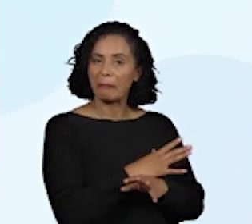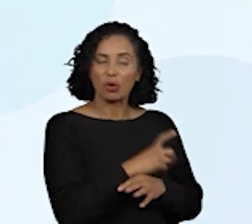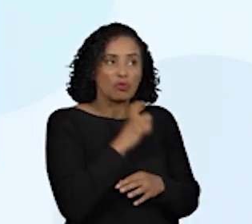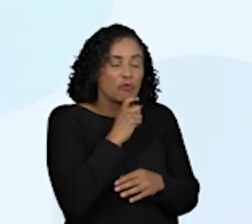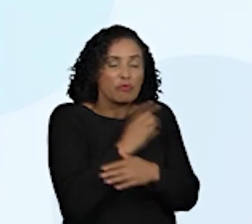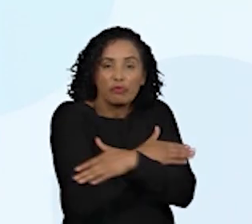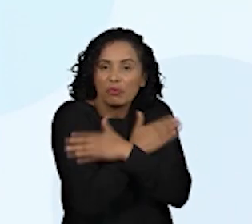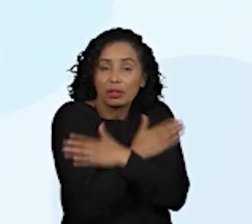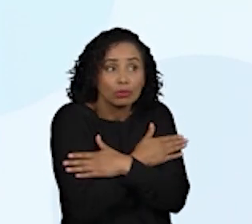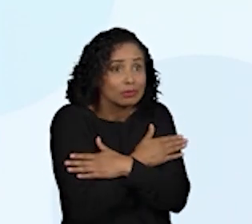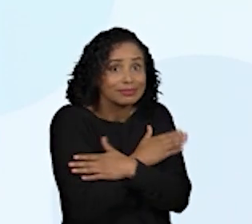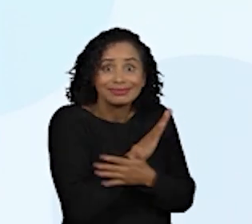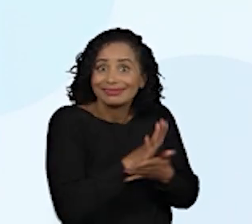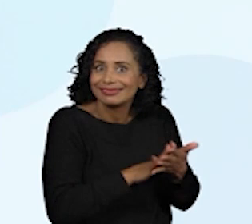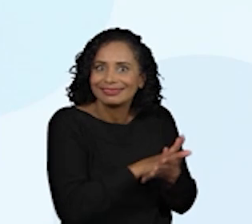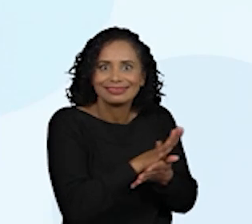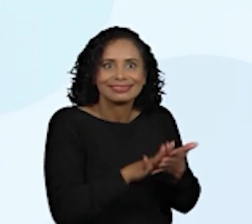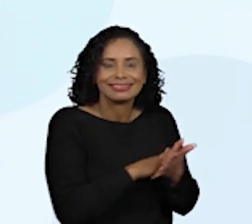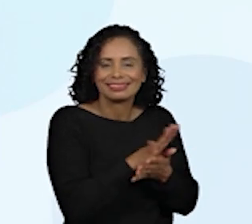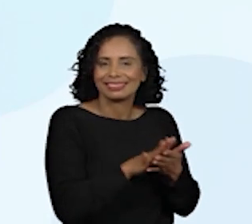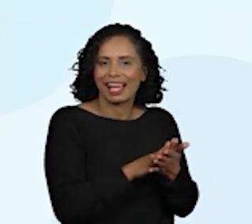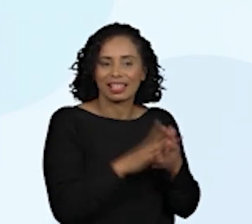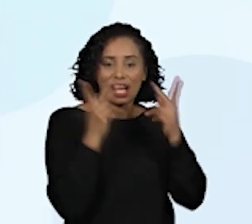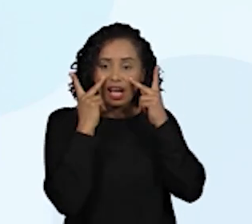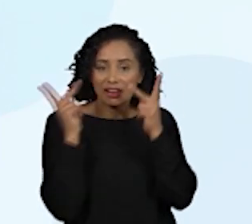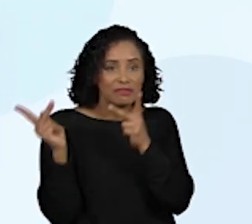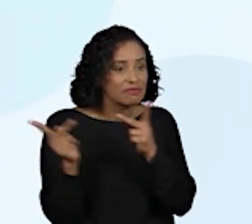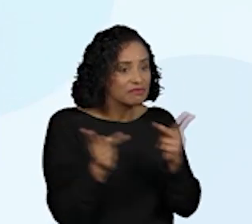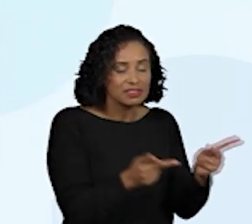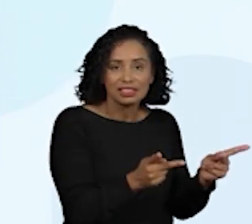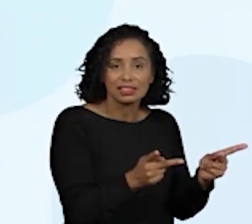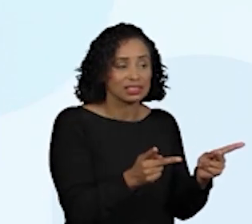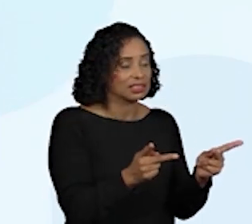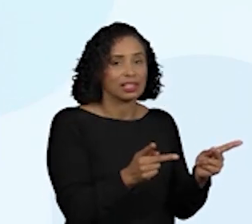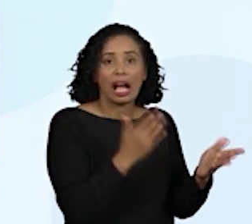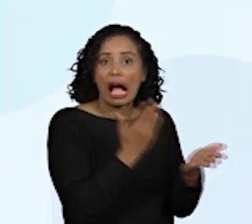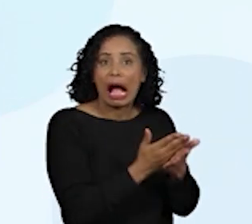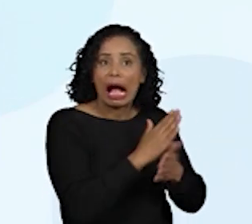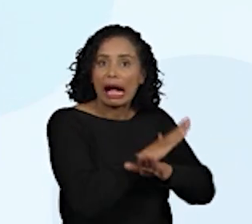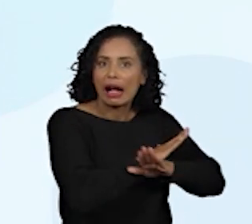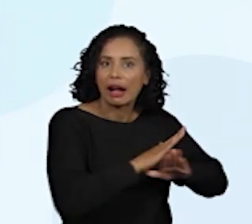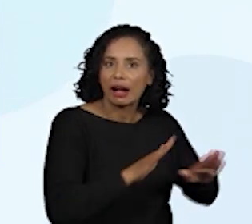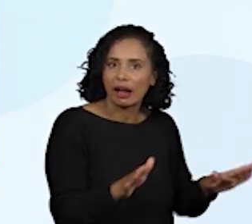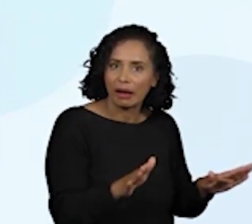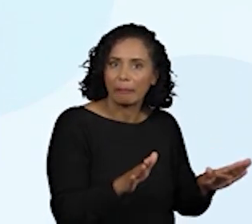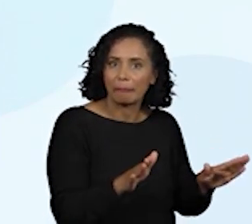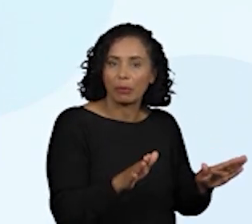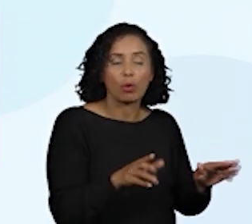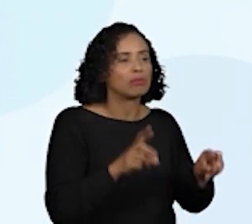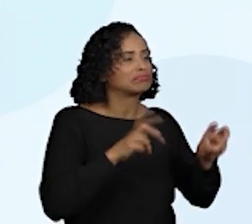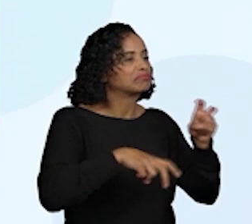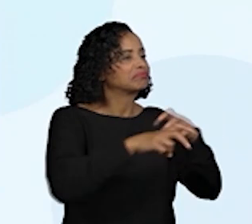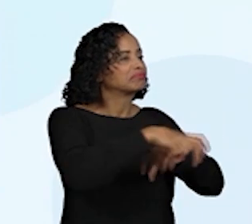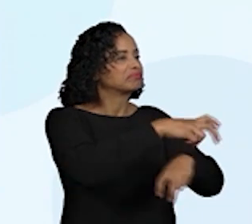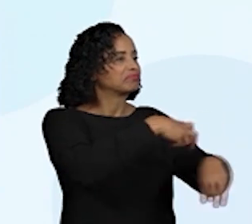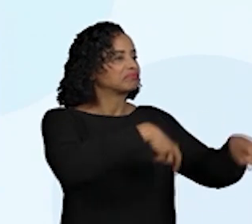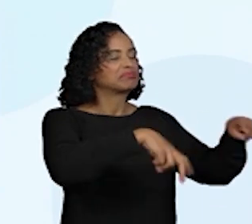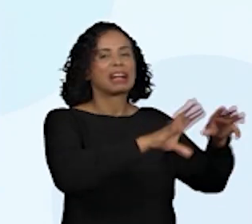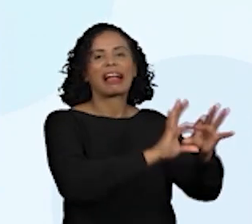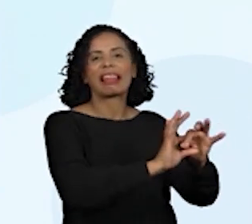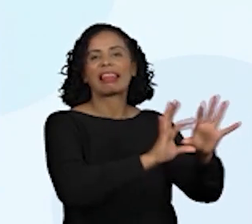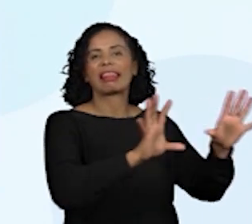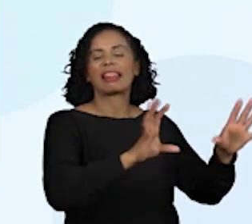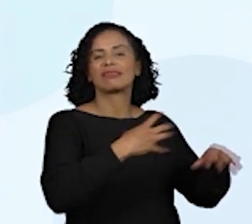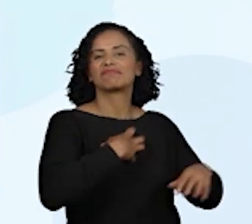não precisavam mais ficar em gaiolas ou isolados do público, o que os deixava ainda mais